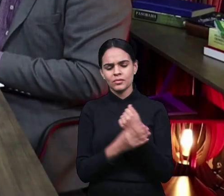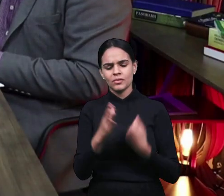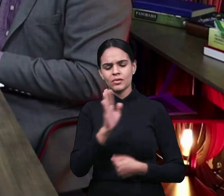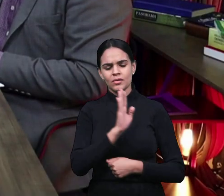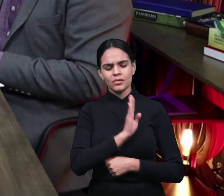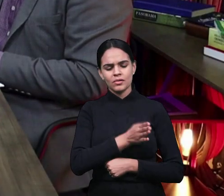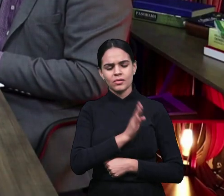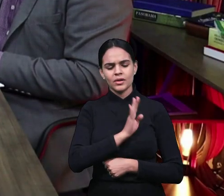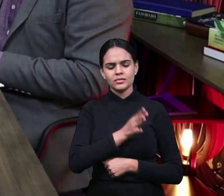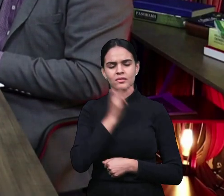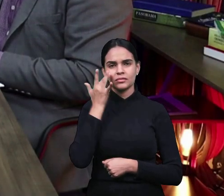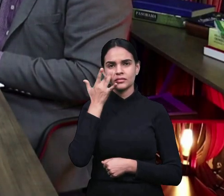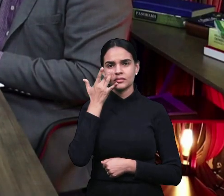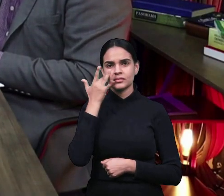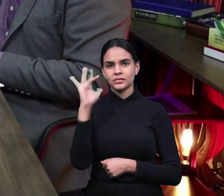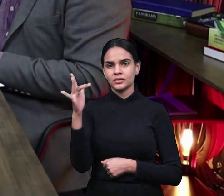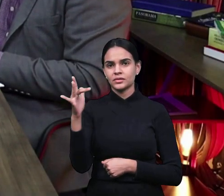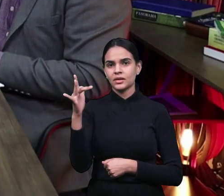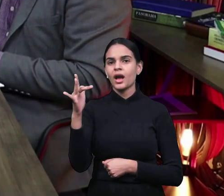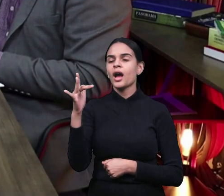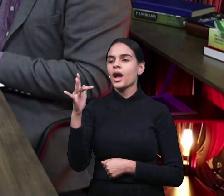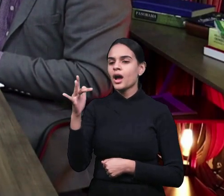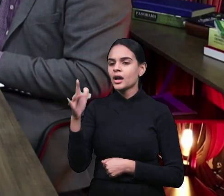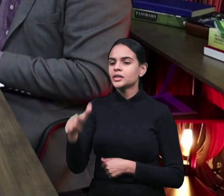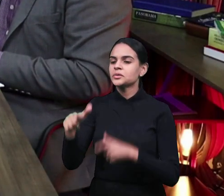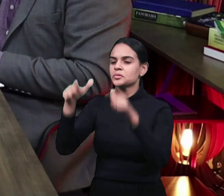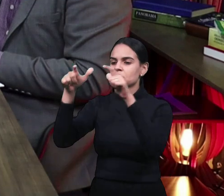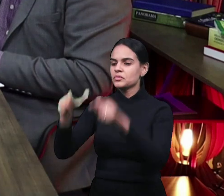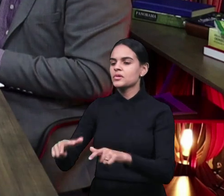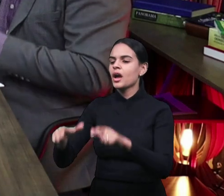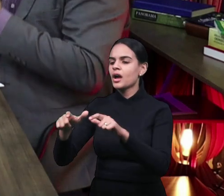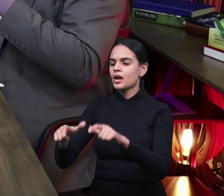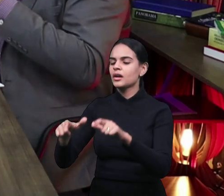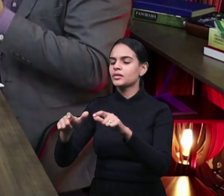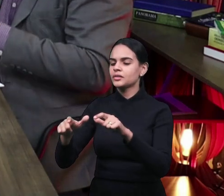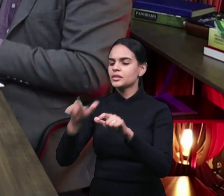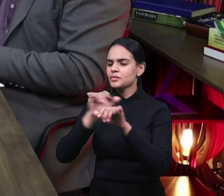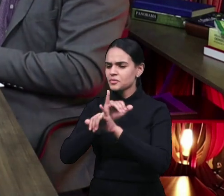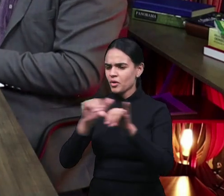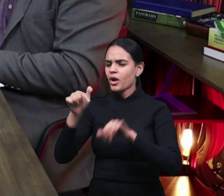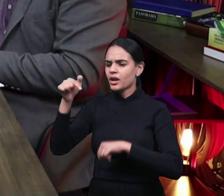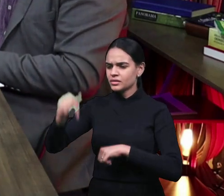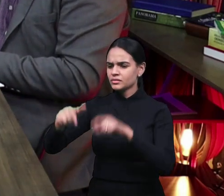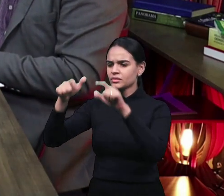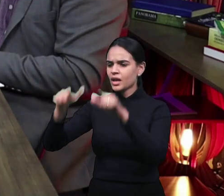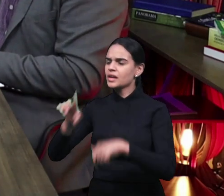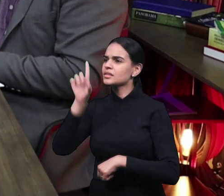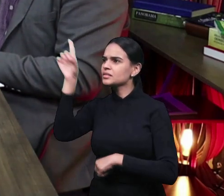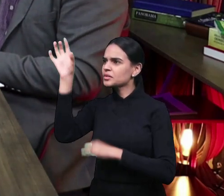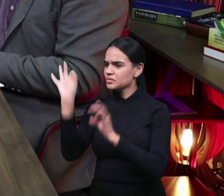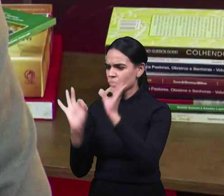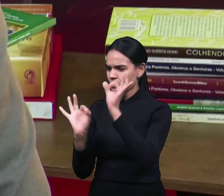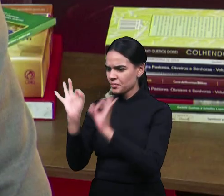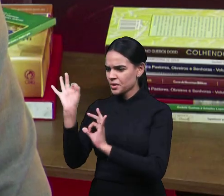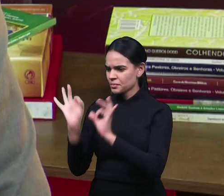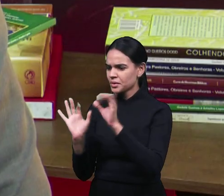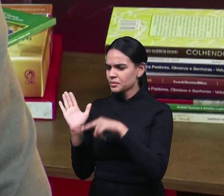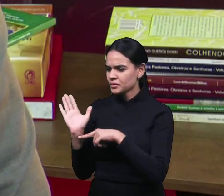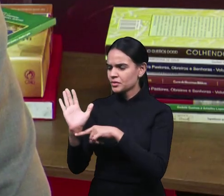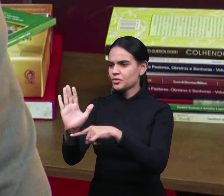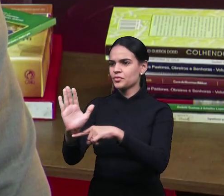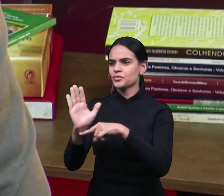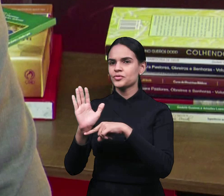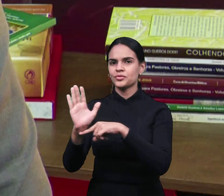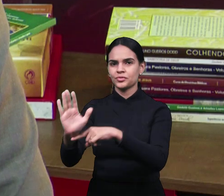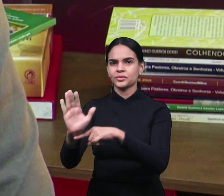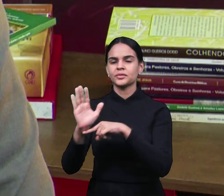e chamou aquele lugar, Deus proverá. Então, nós estamos encerrando esse episódio dizendo para você